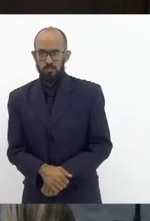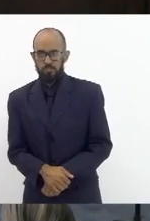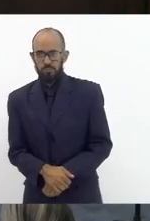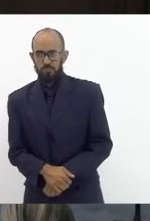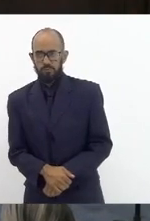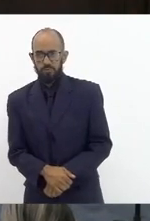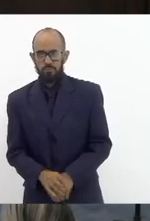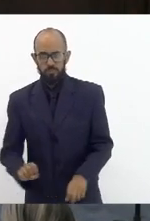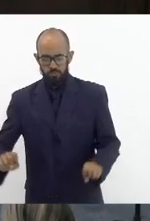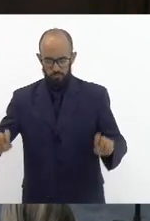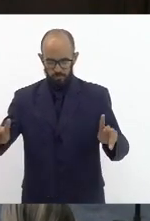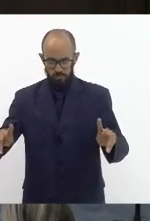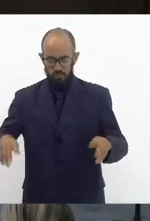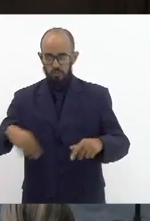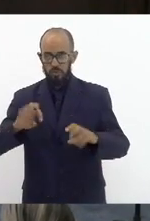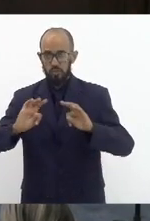aqui